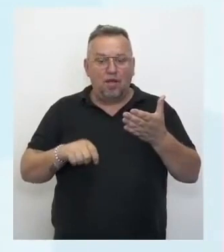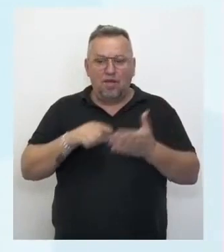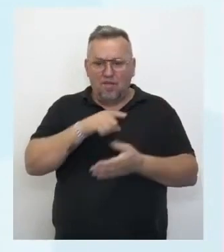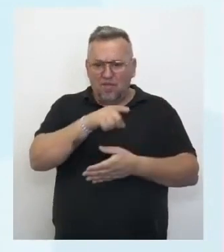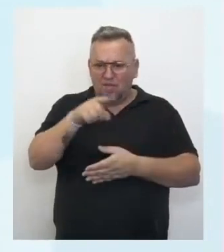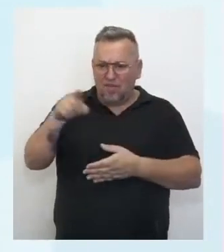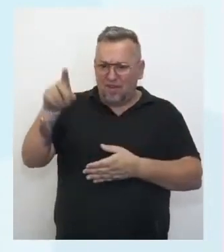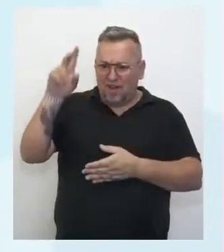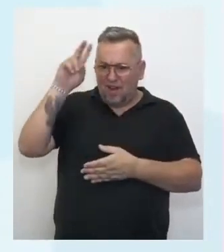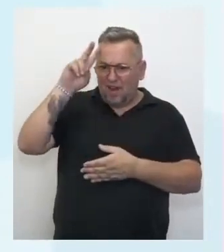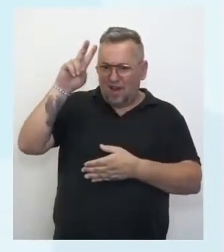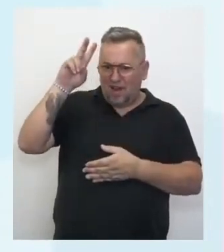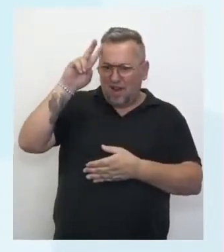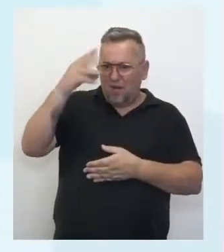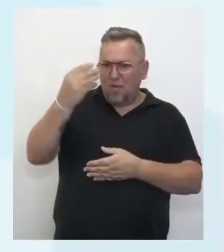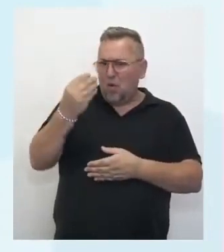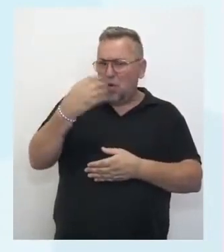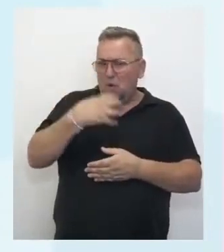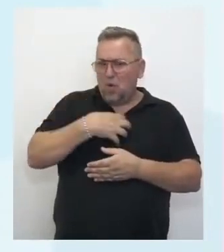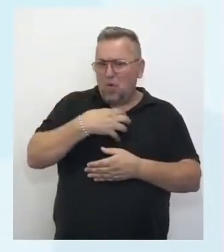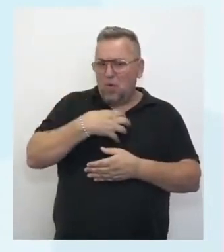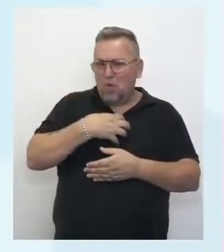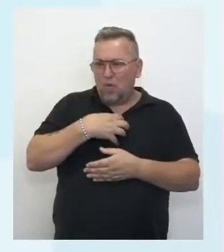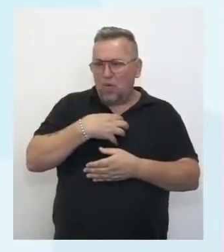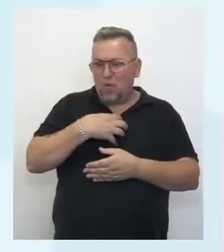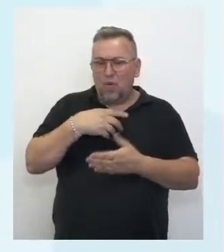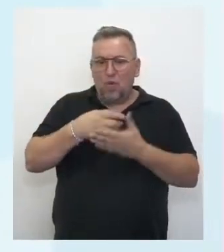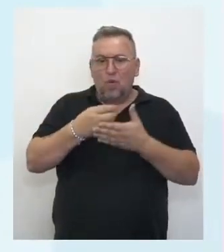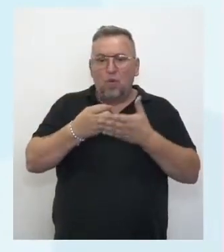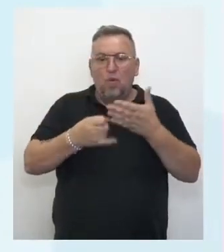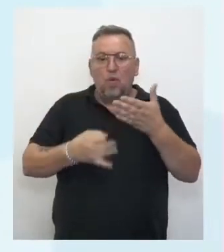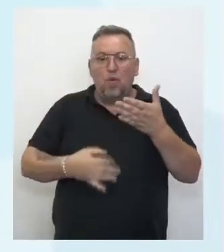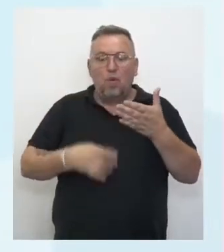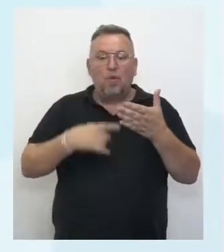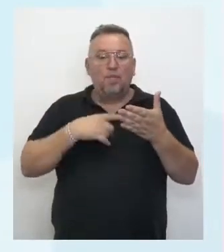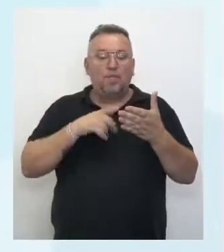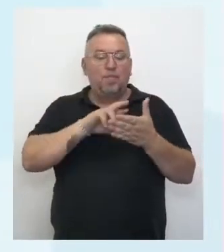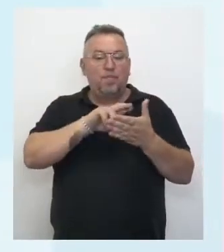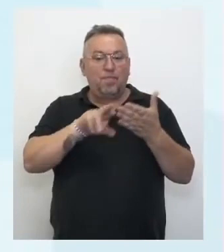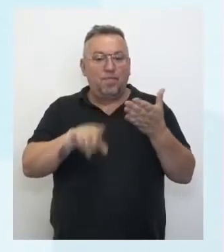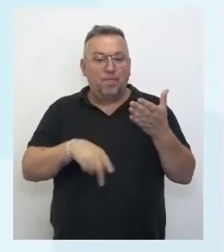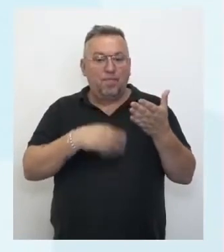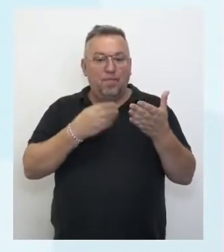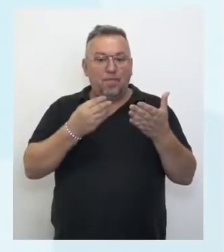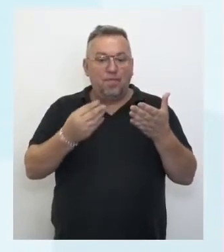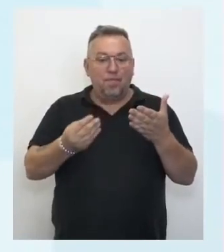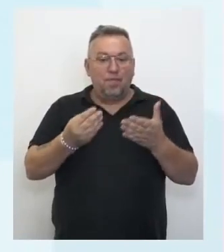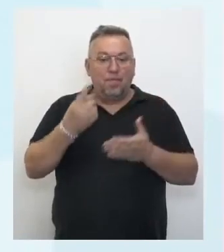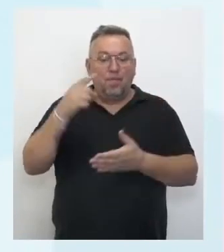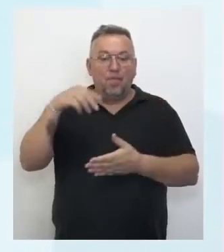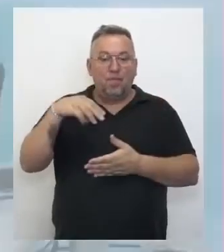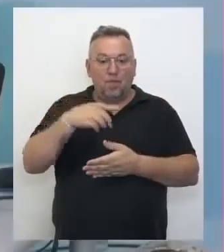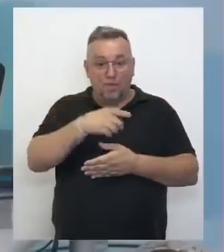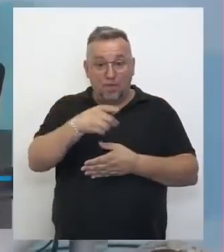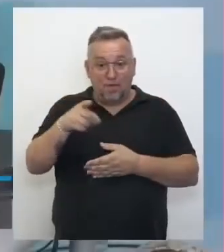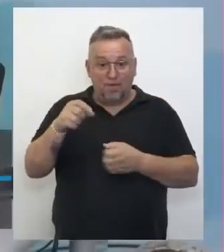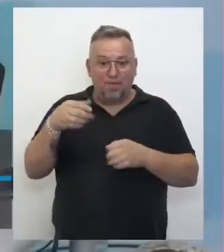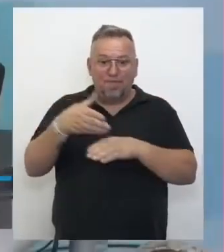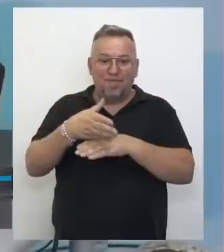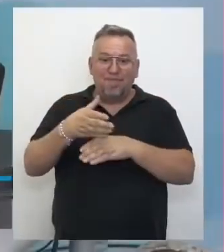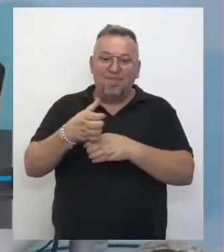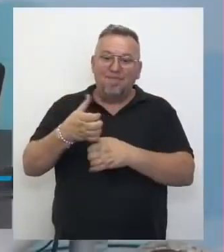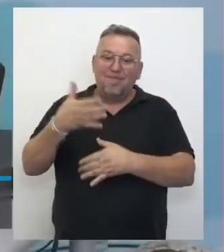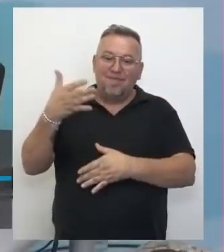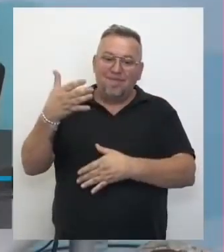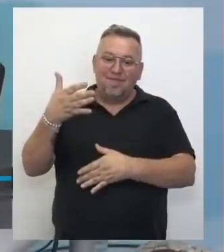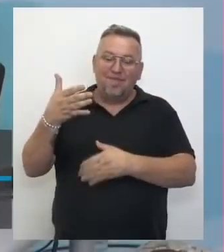se recordam das características? Quais são as características que apresentam, então, esse gênero? Eu vou deixar aí um minuto para vocês participarem nesse